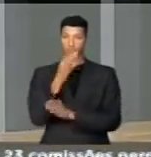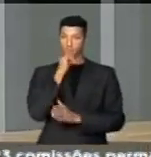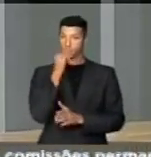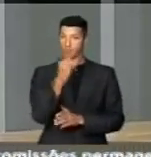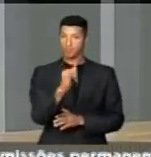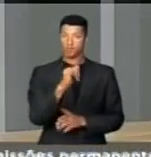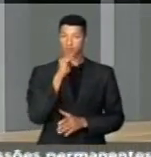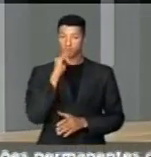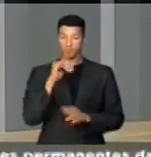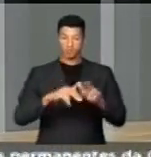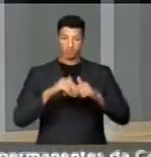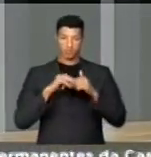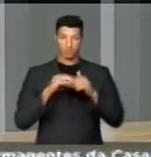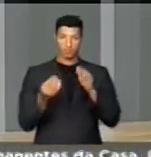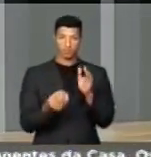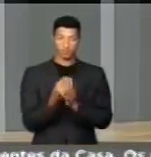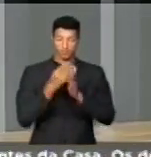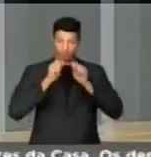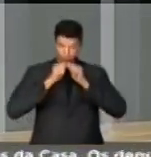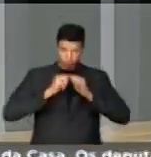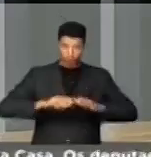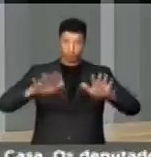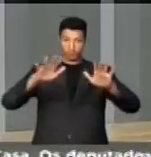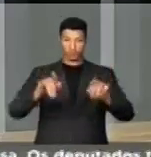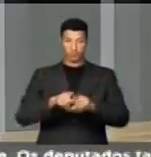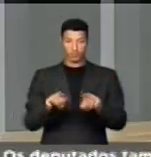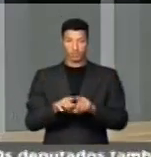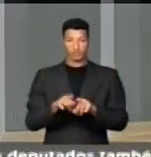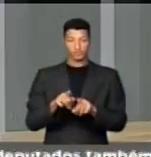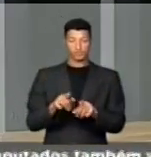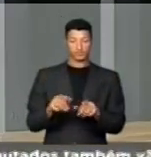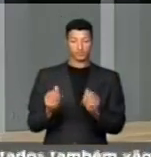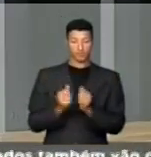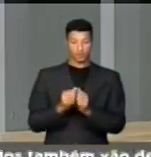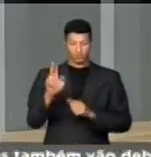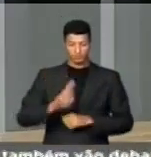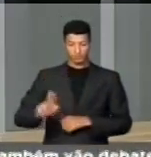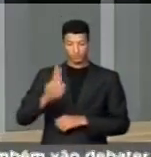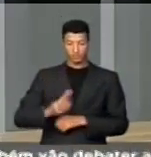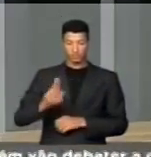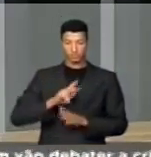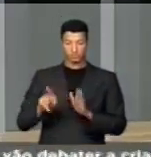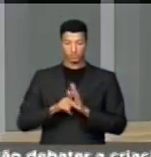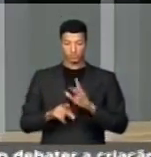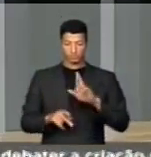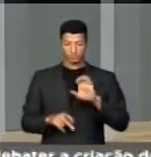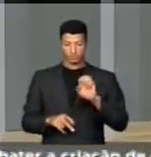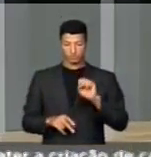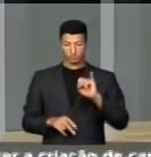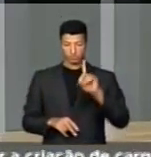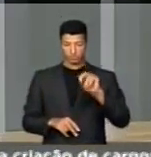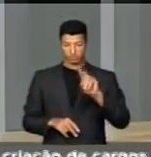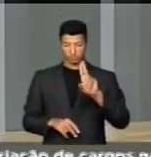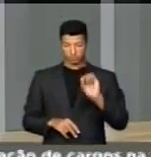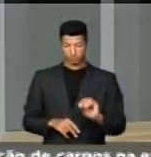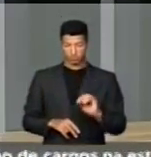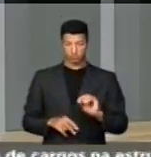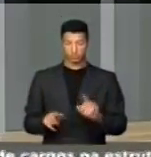energia elétrica por meio de geração distribuída, inclusive com a utilização de resíduos sólidos